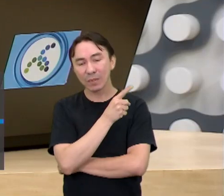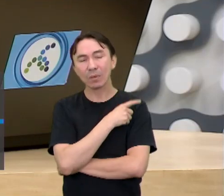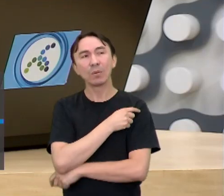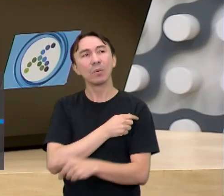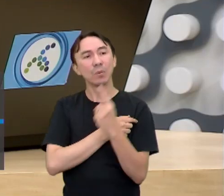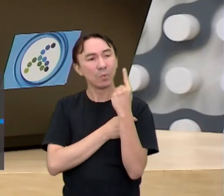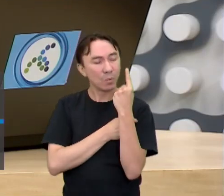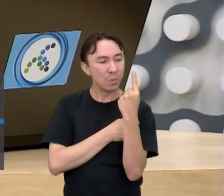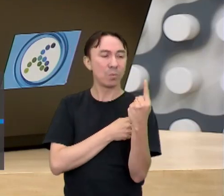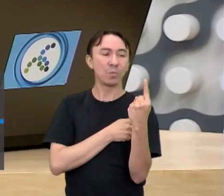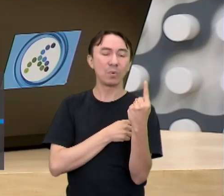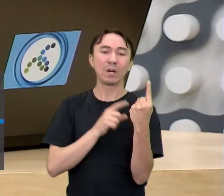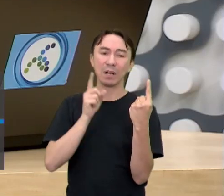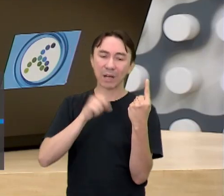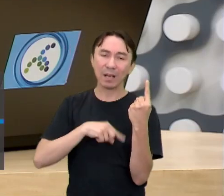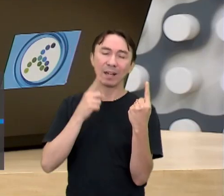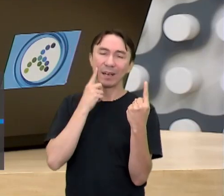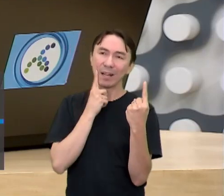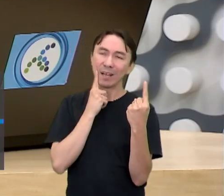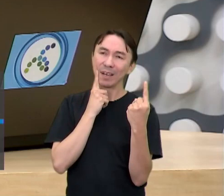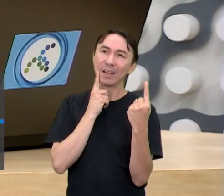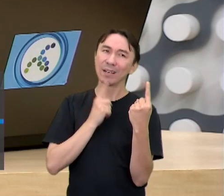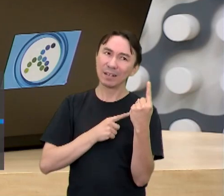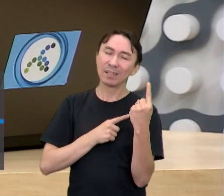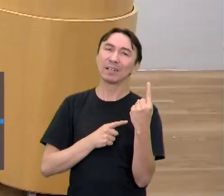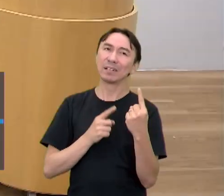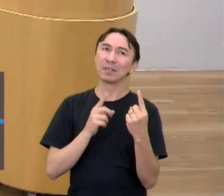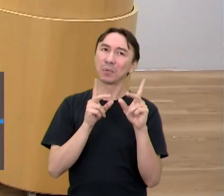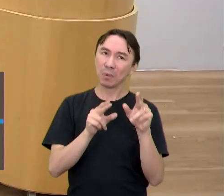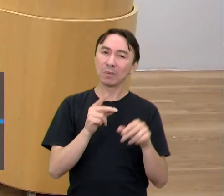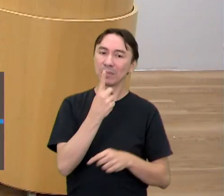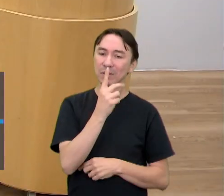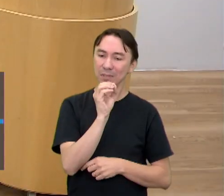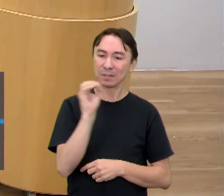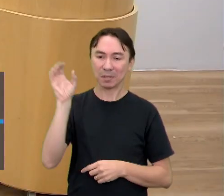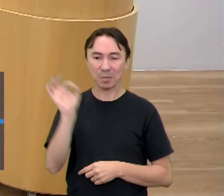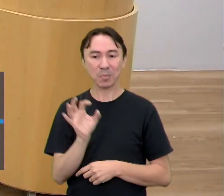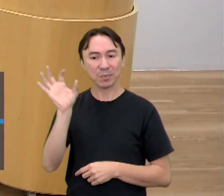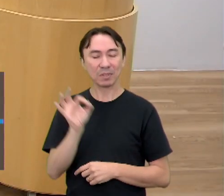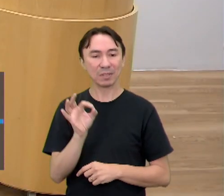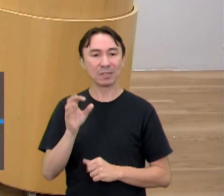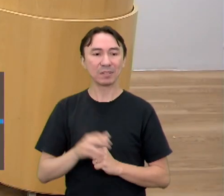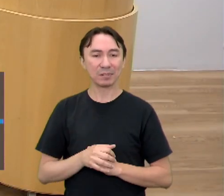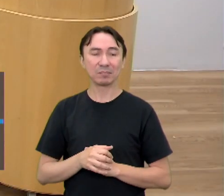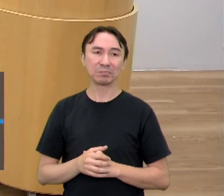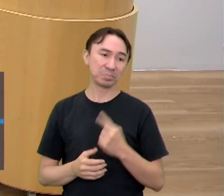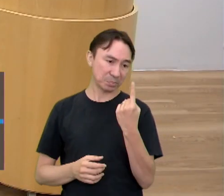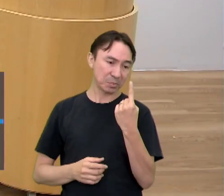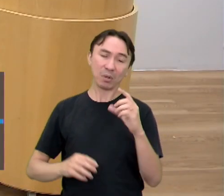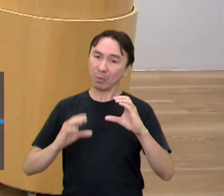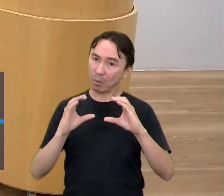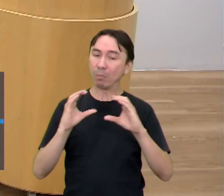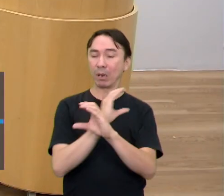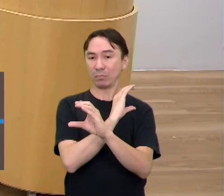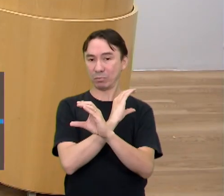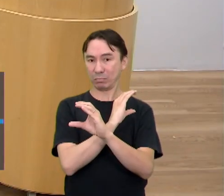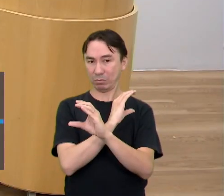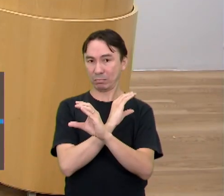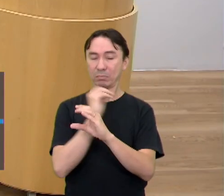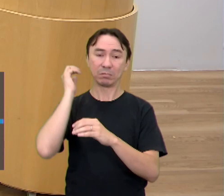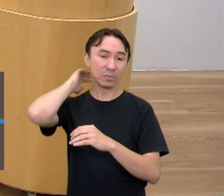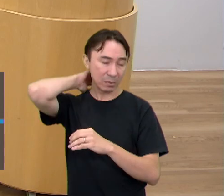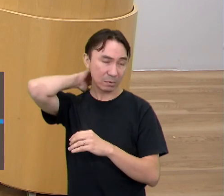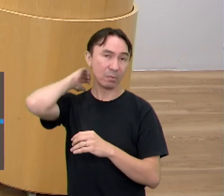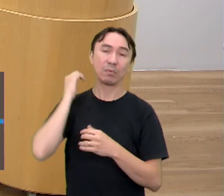100%, ou seja, 100 dividido por 100. Certo. O famoso um inteiro, e o inteiro representa o quê? O todo. Então a ideia aqui, o